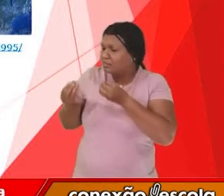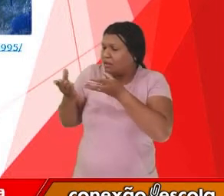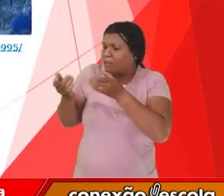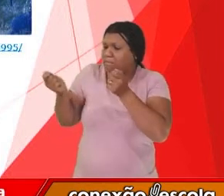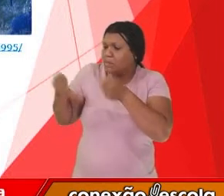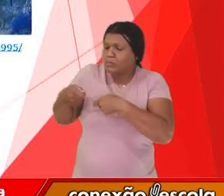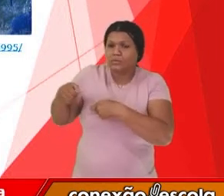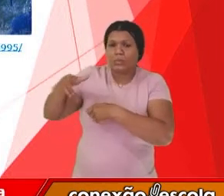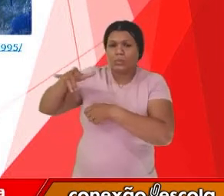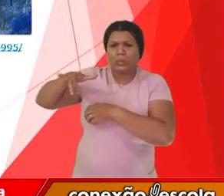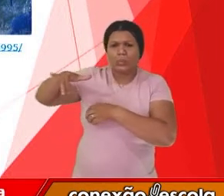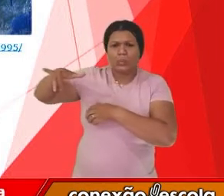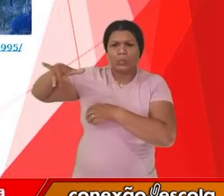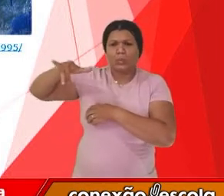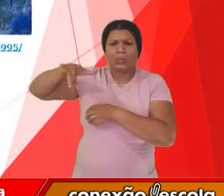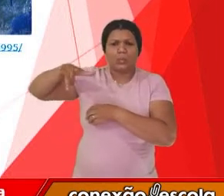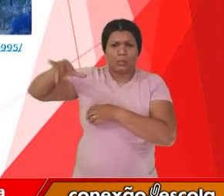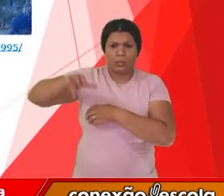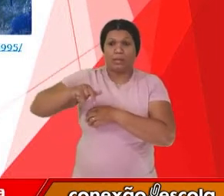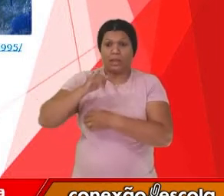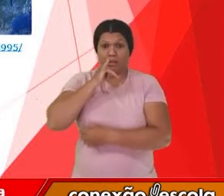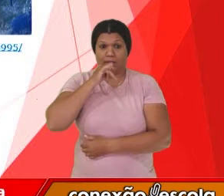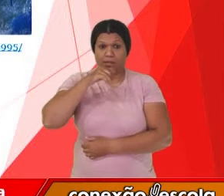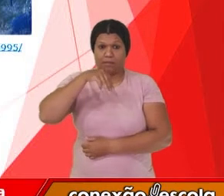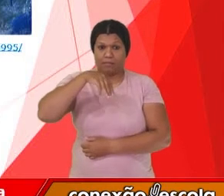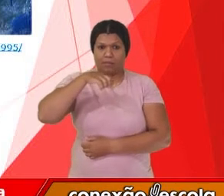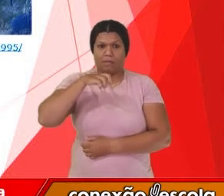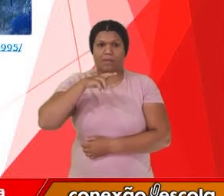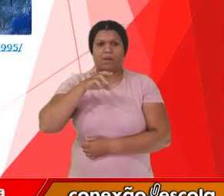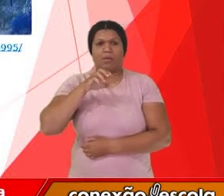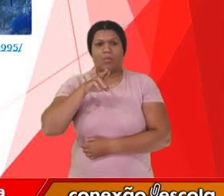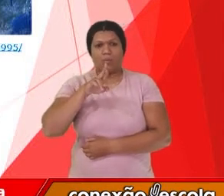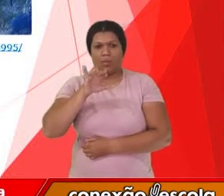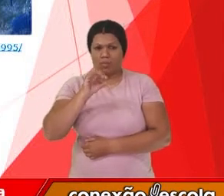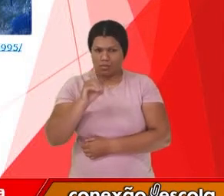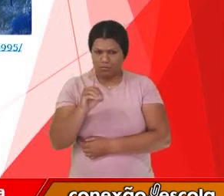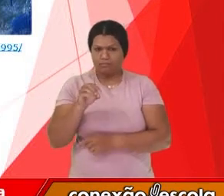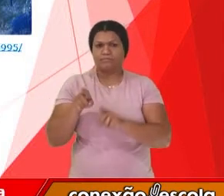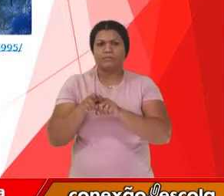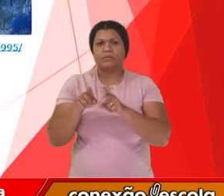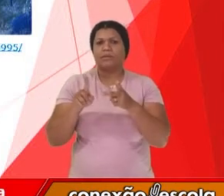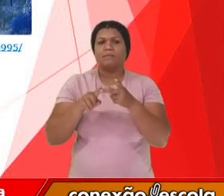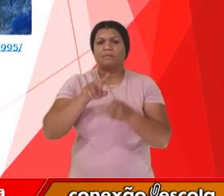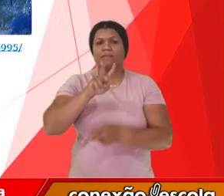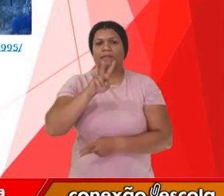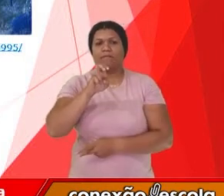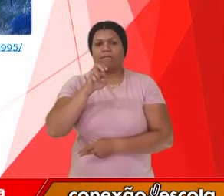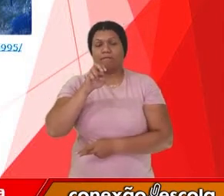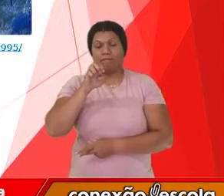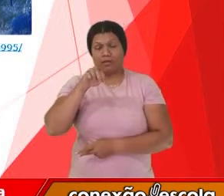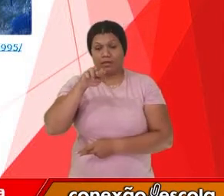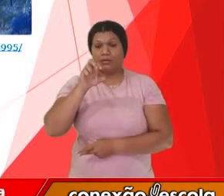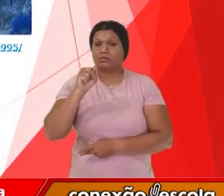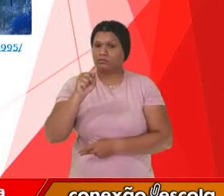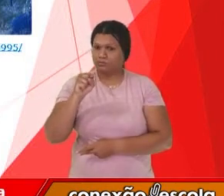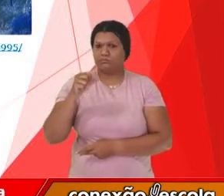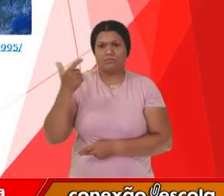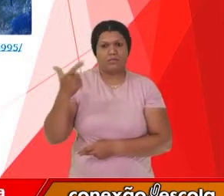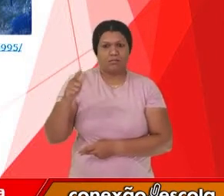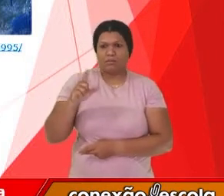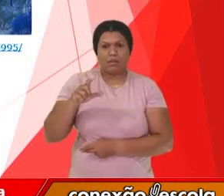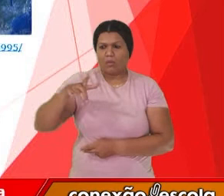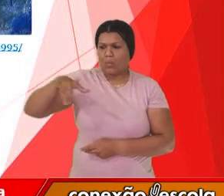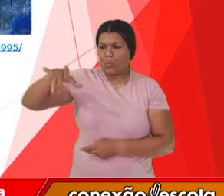No caso de Mercúrio e Vênus, ele não possui um satélite natural. Marte possui